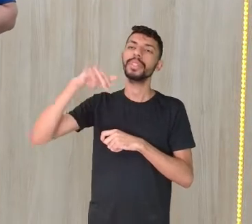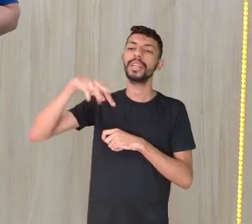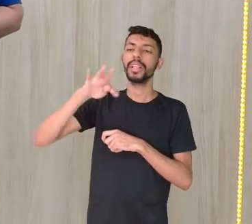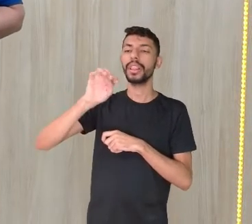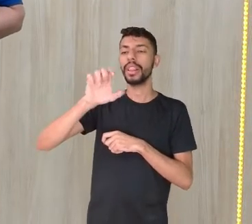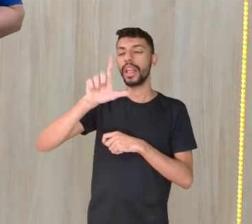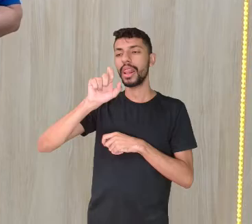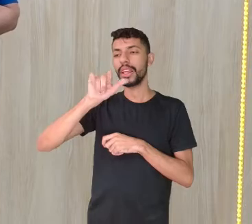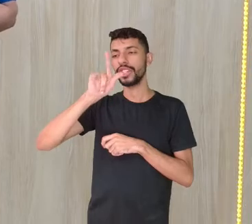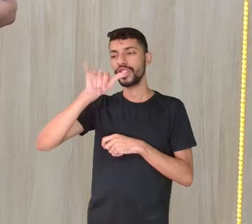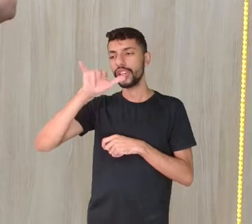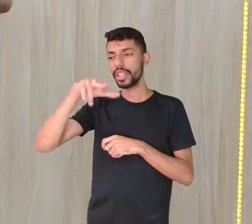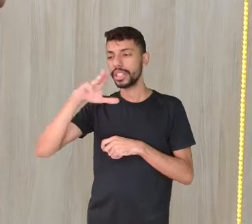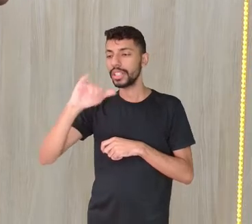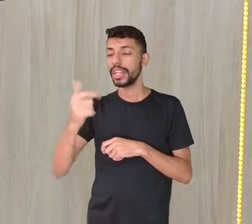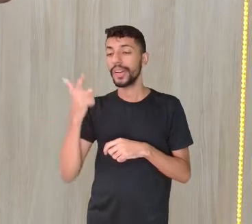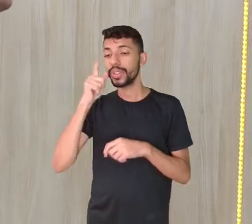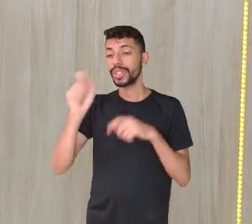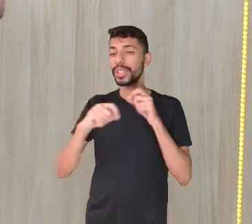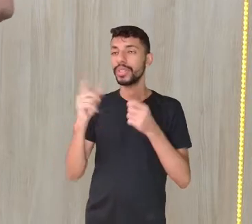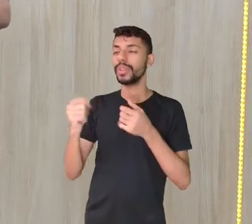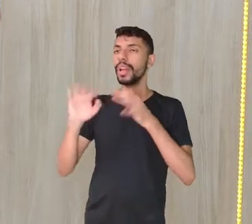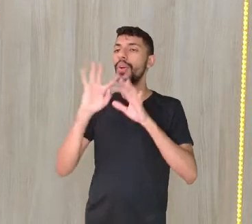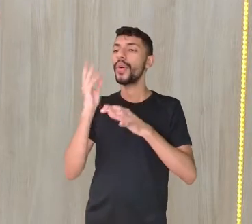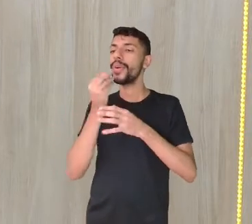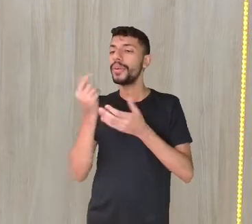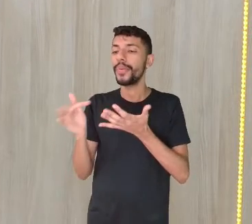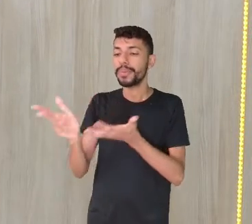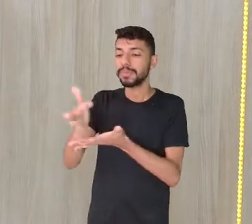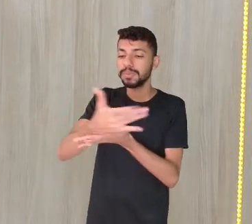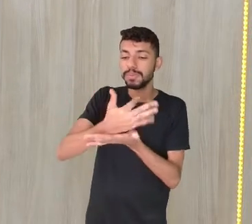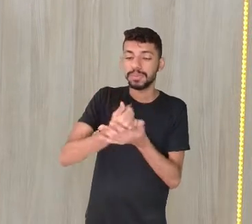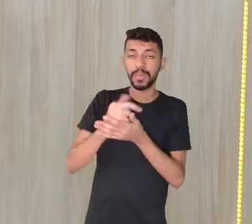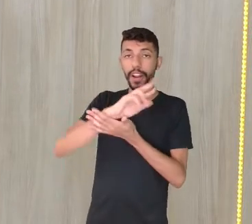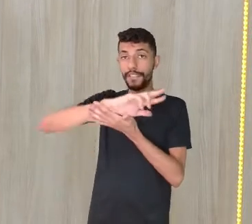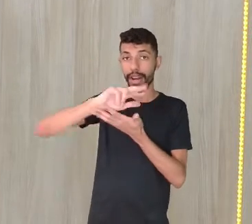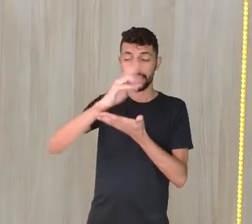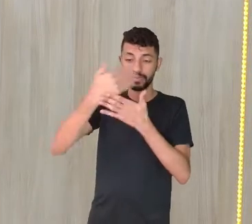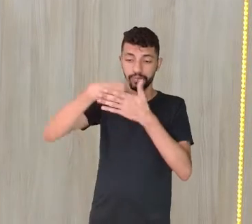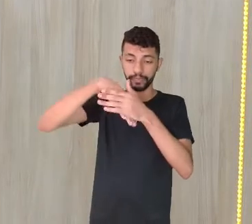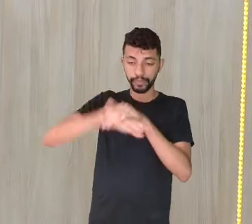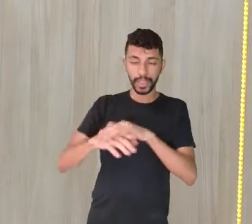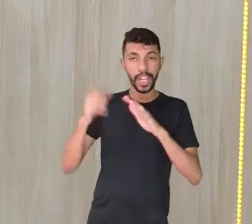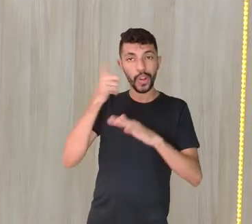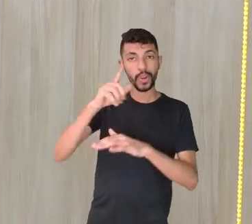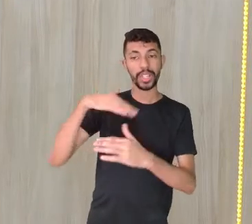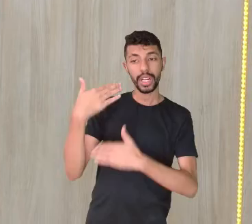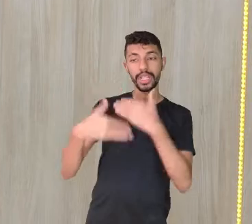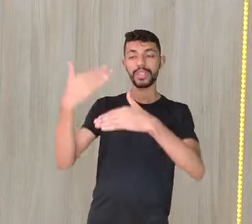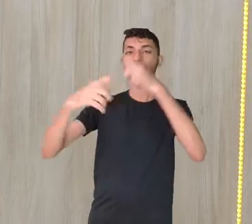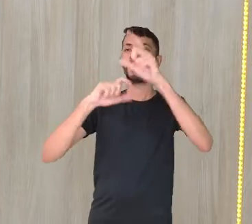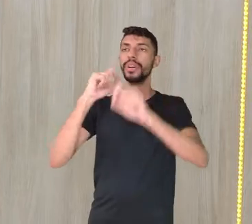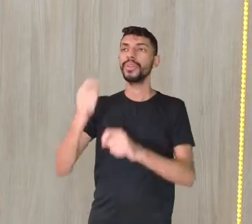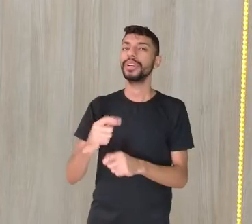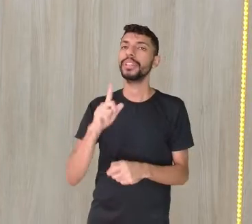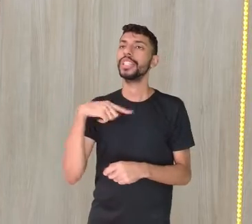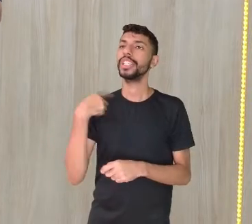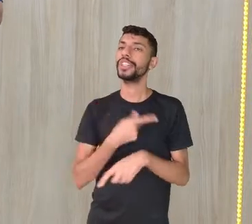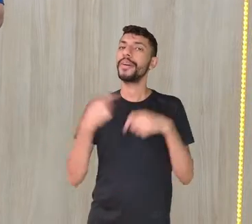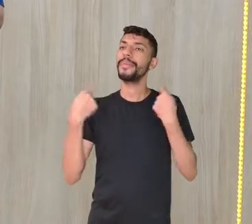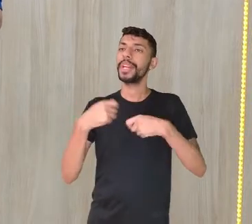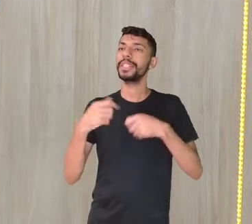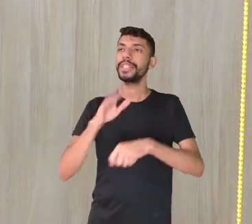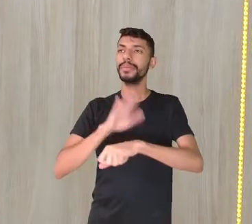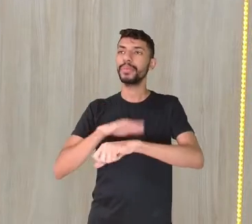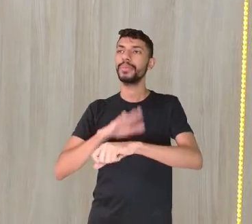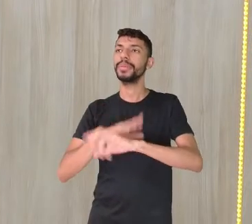armazenasse conhecimento de vários profissionais até mesmo e ele possa desenvolver aquilo que estamos precisando no